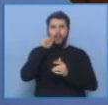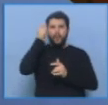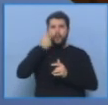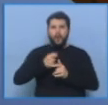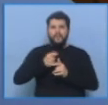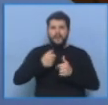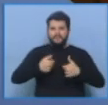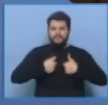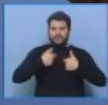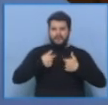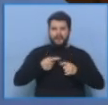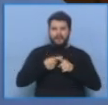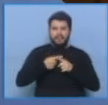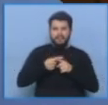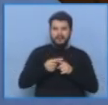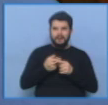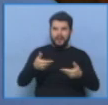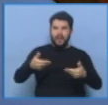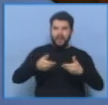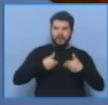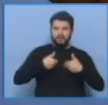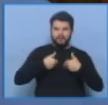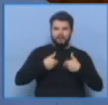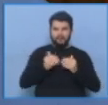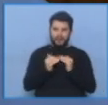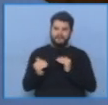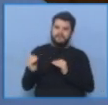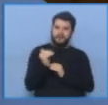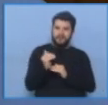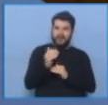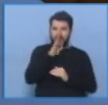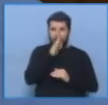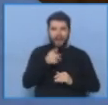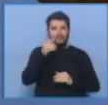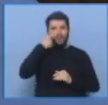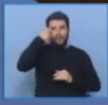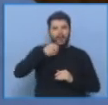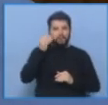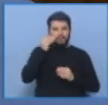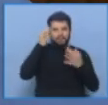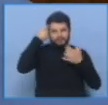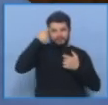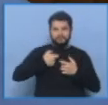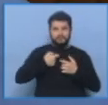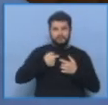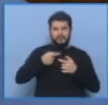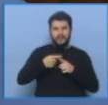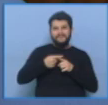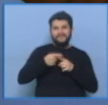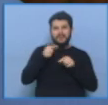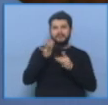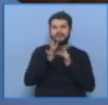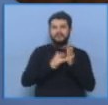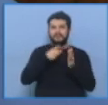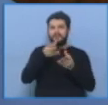uma motivação que nos ajude a superar aquilo que é a tendência meramente humana, que é meramente natural. E essa motivação, Jesus diz de